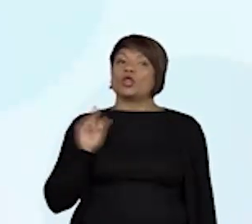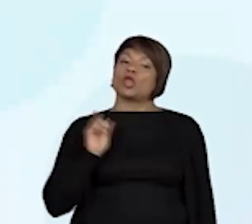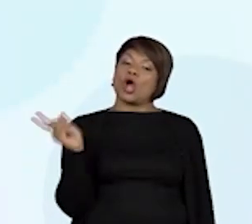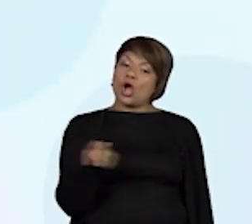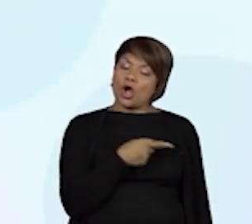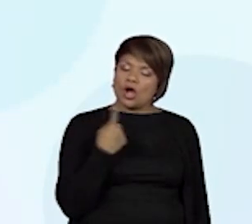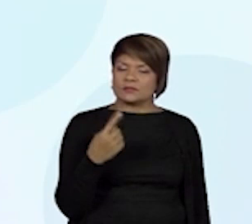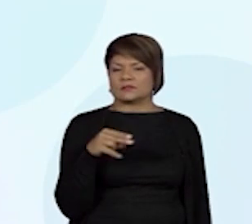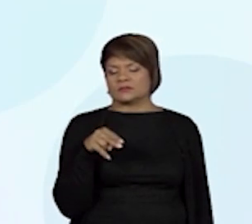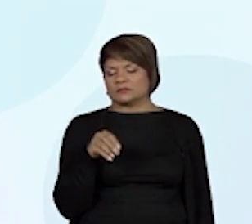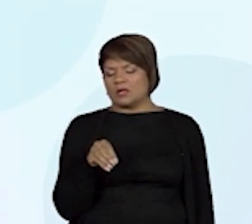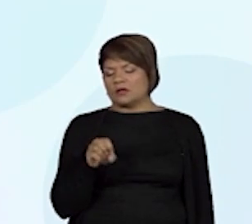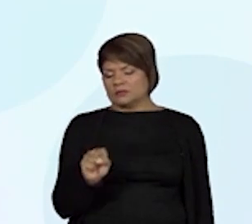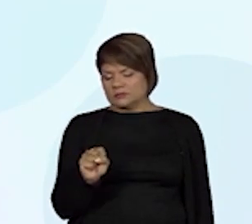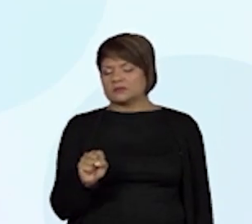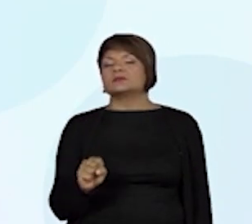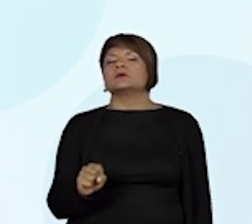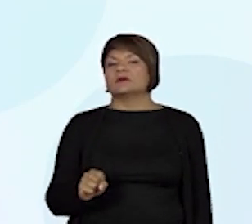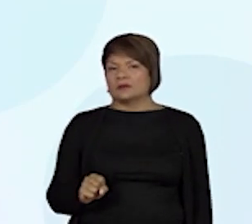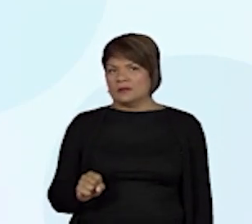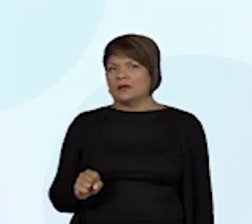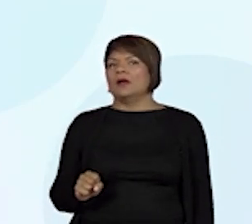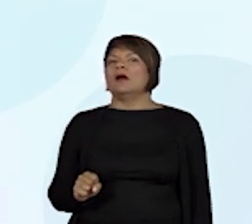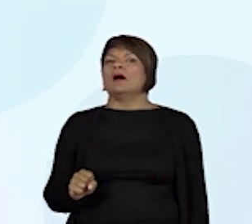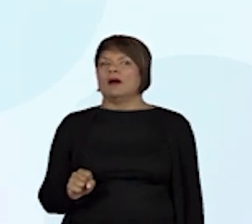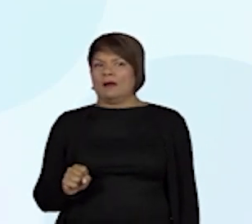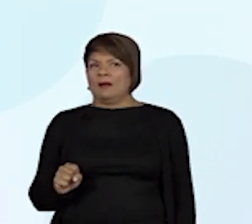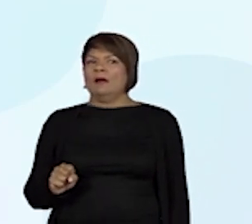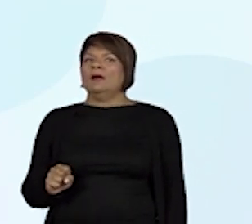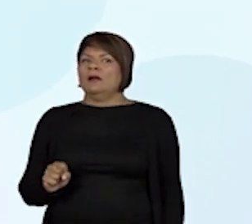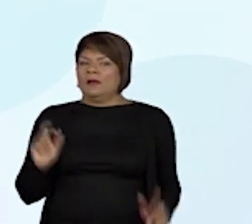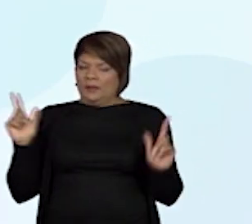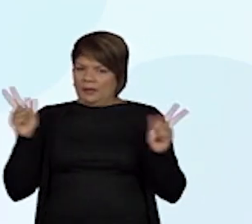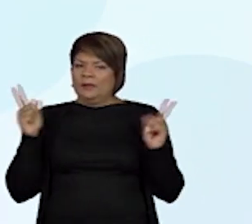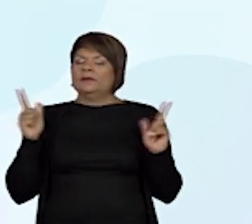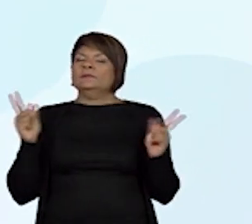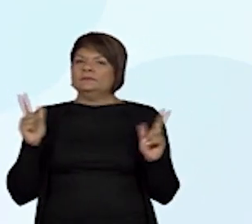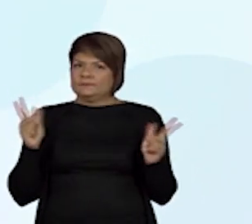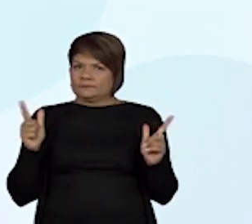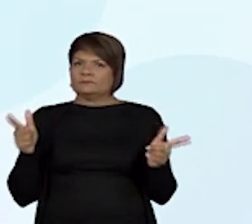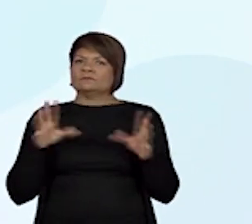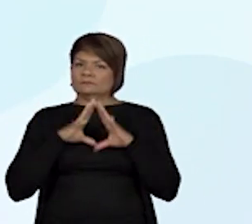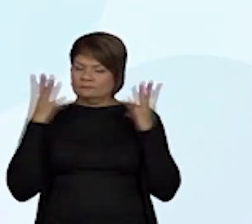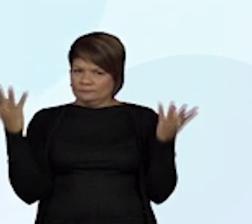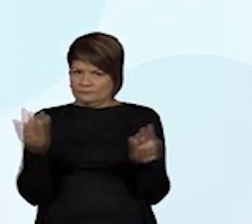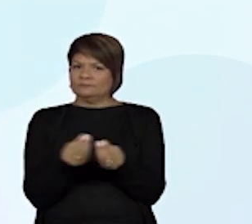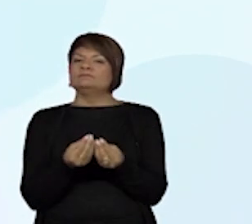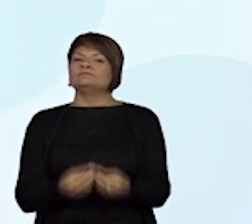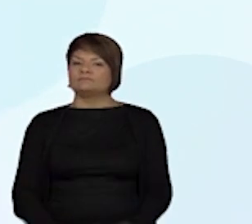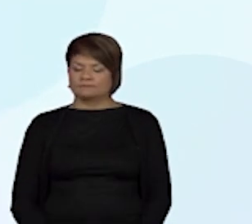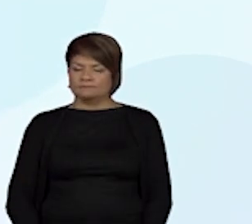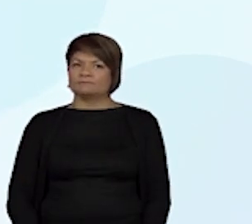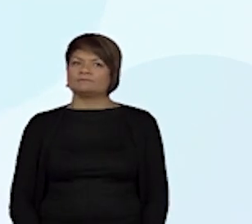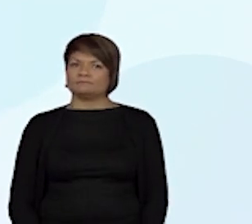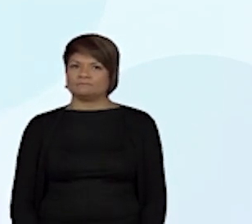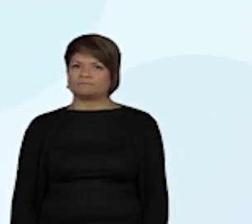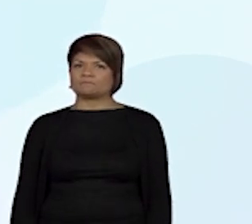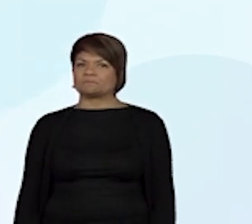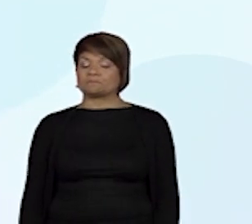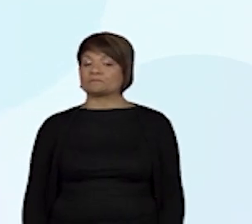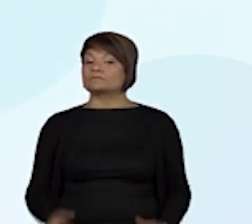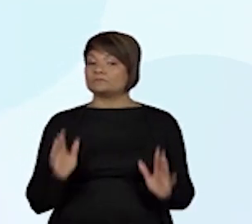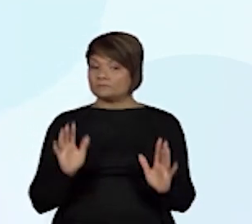divertimos muito, então também outra expressão que vê que ficou bem marcada essa experiência neste hotel. Então,